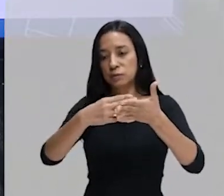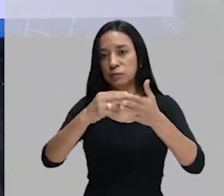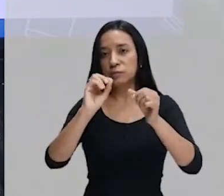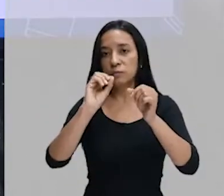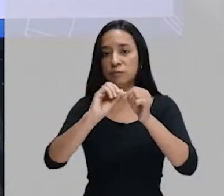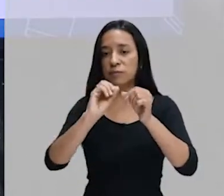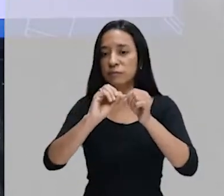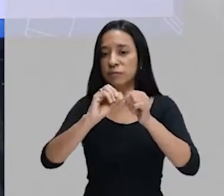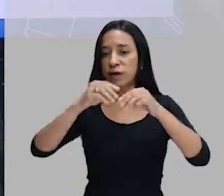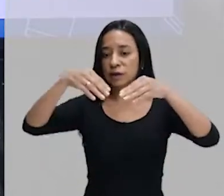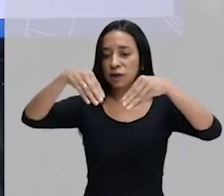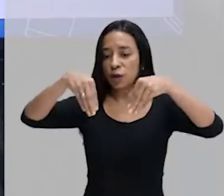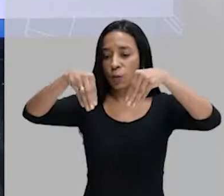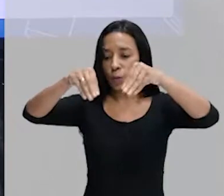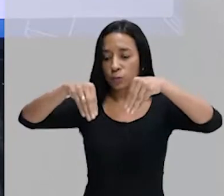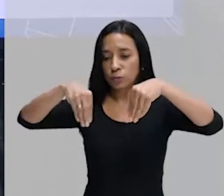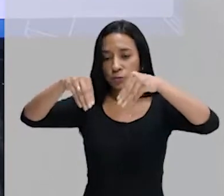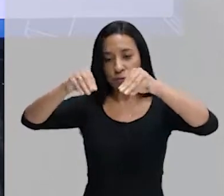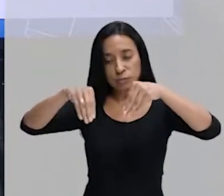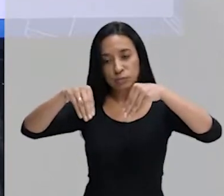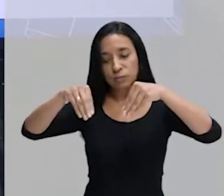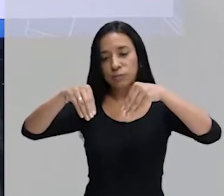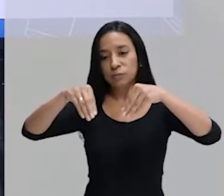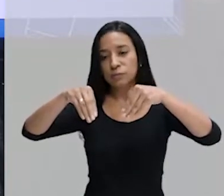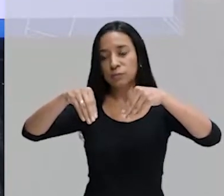produzem cortina,